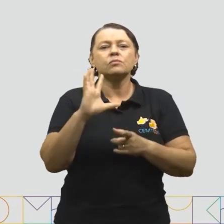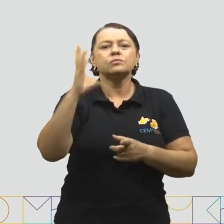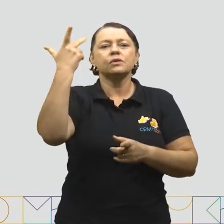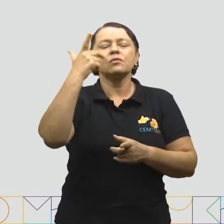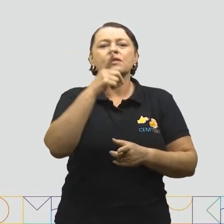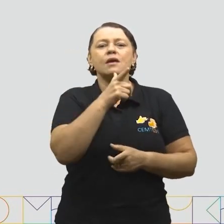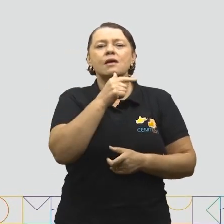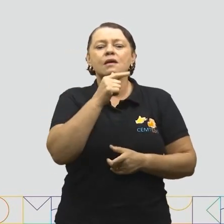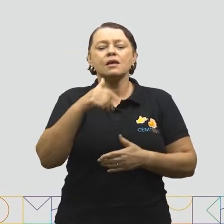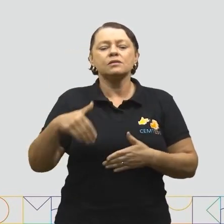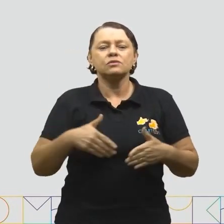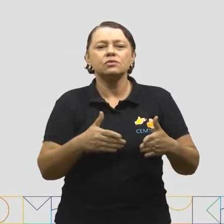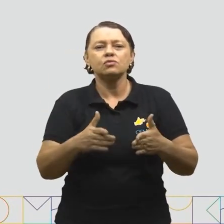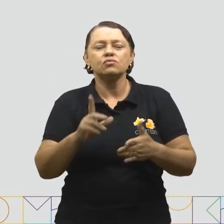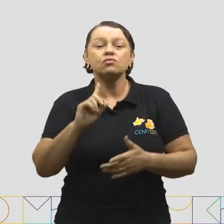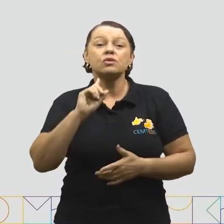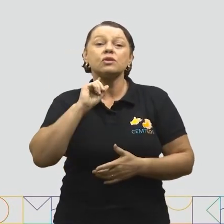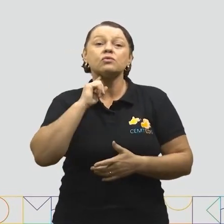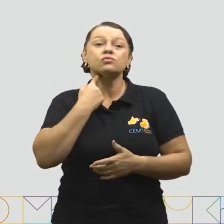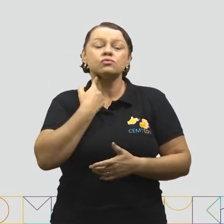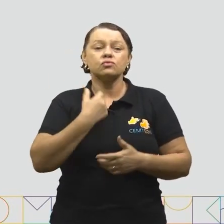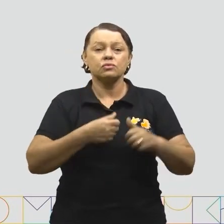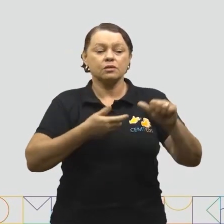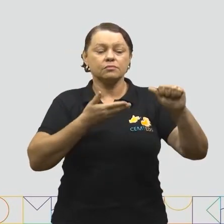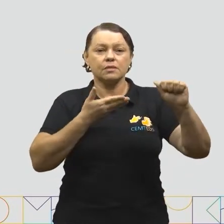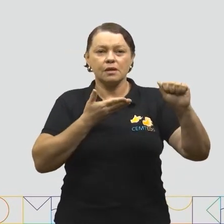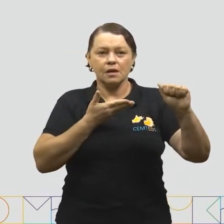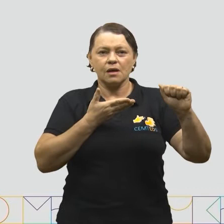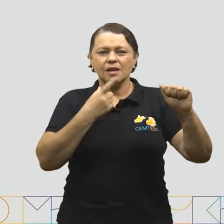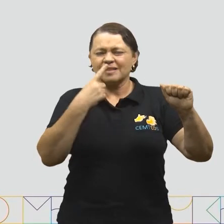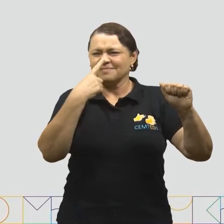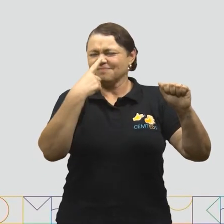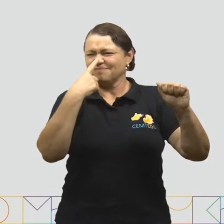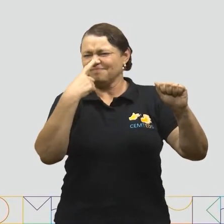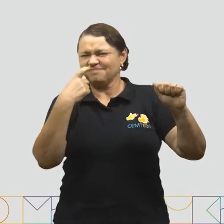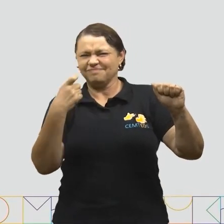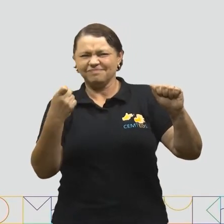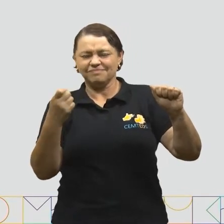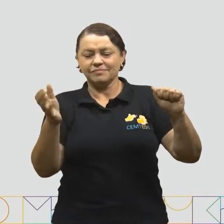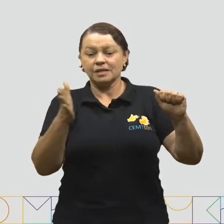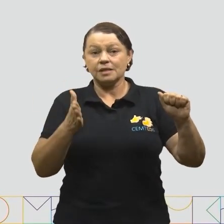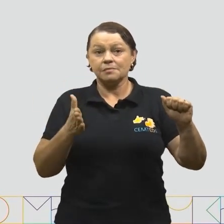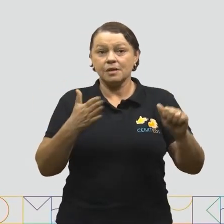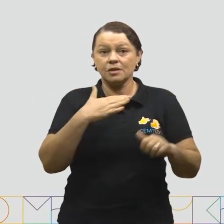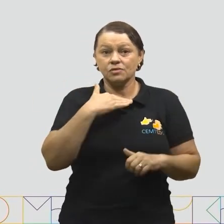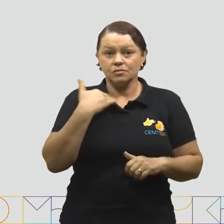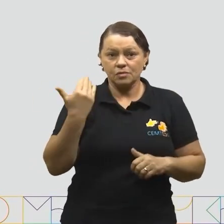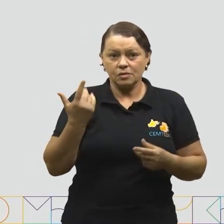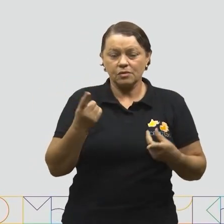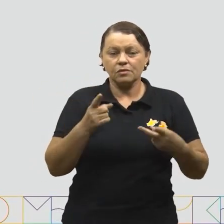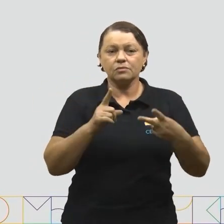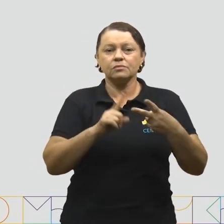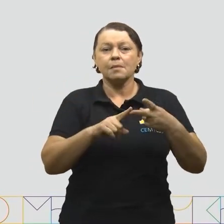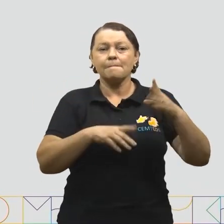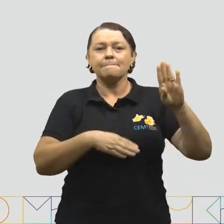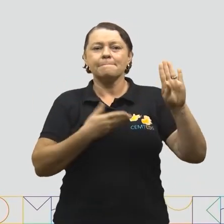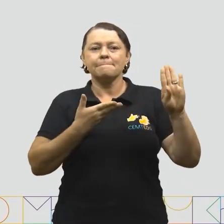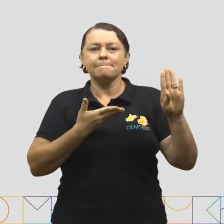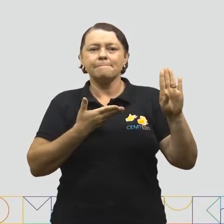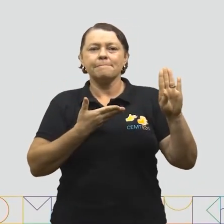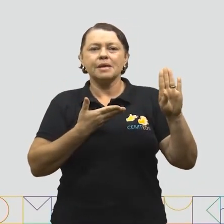poluído. Temos as opções A, mau cheiro e peixes mortos. Opção